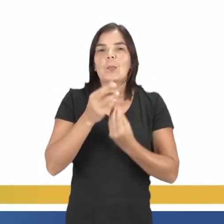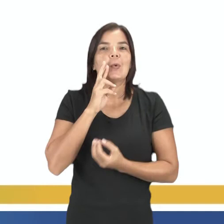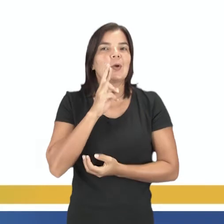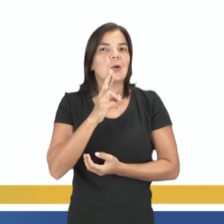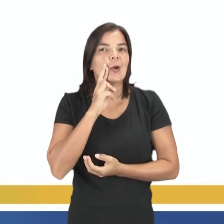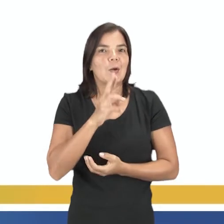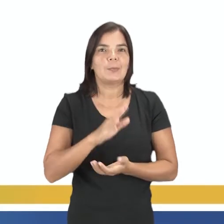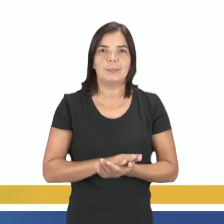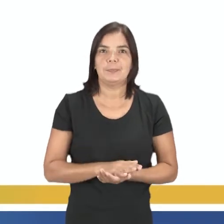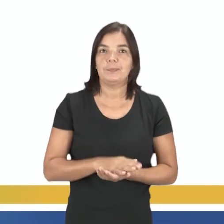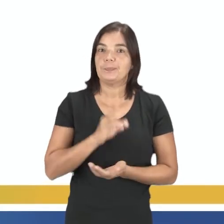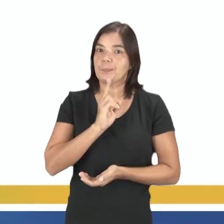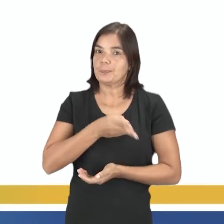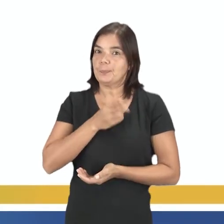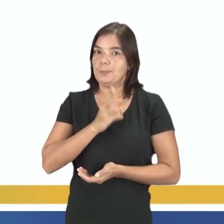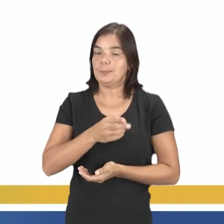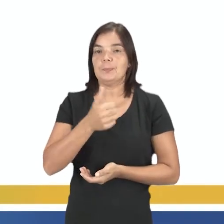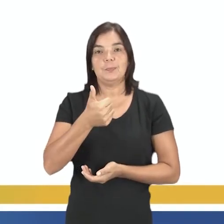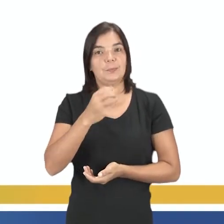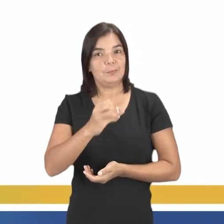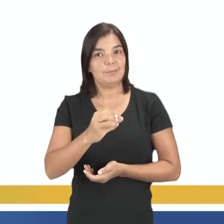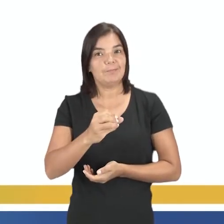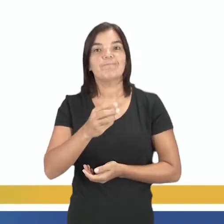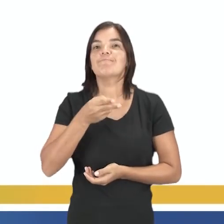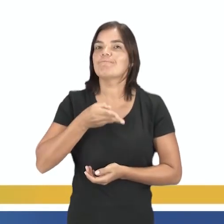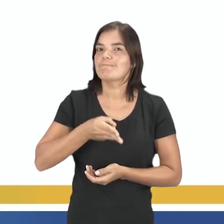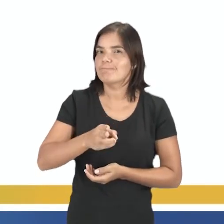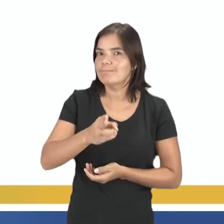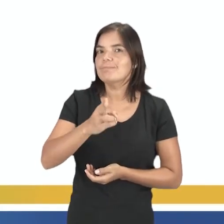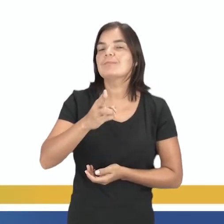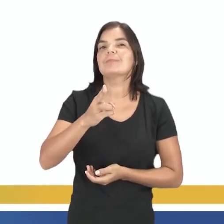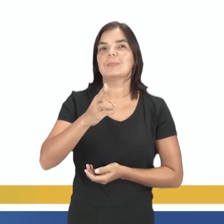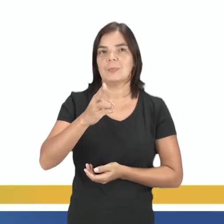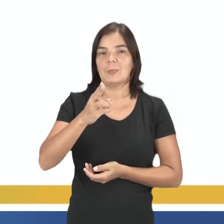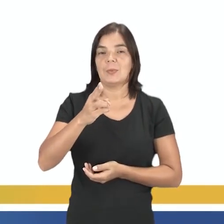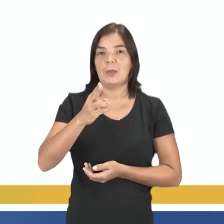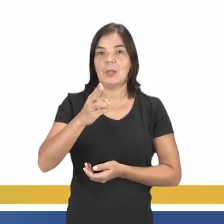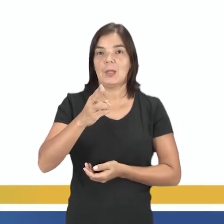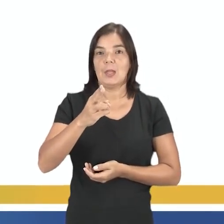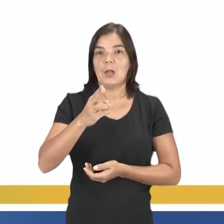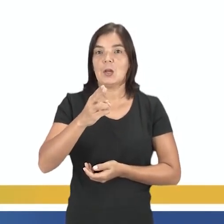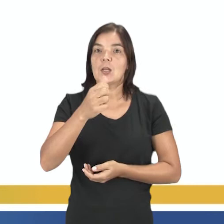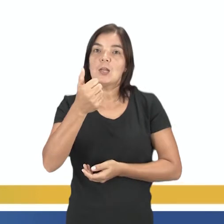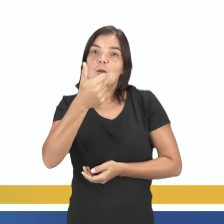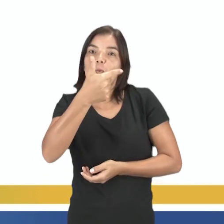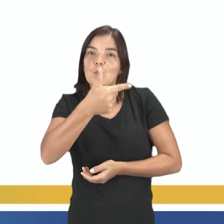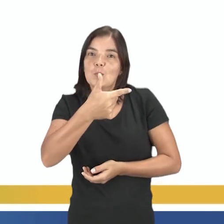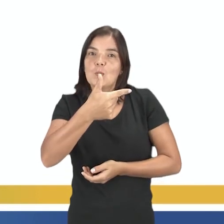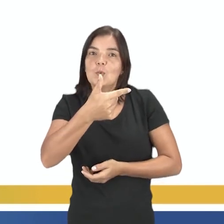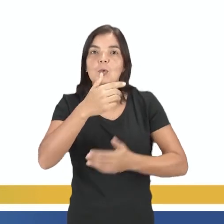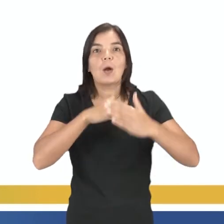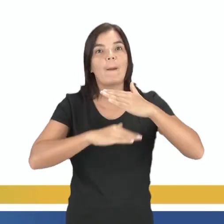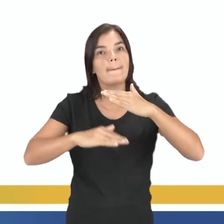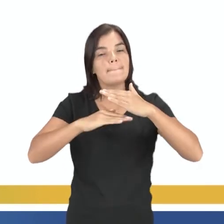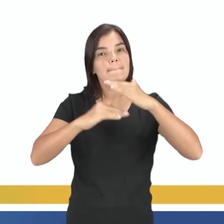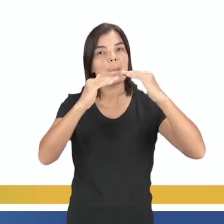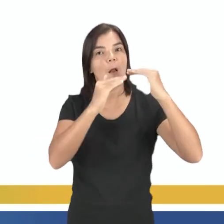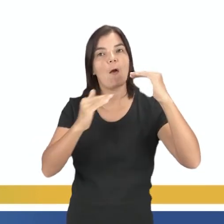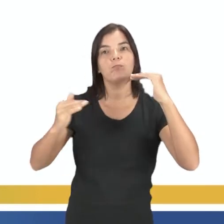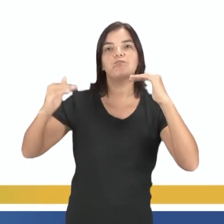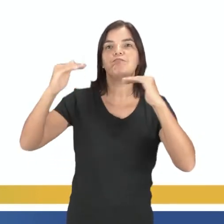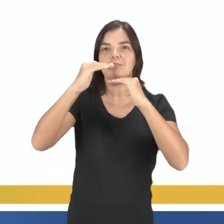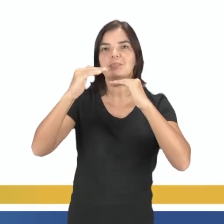potência? Eu vou manter o vezes 10 a 13, que está em cima, e o vezes 10 a 12, ele está embaixo, eu vou levar ele para